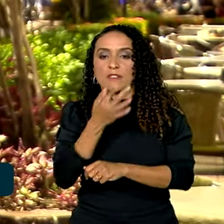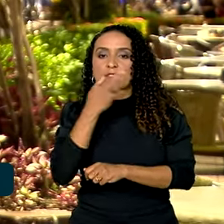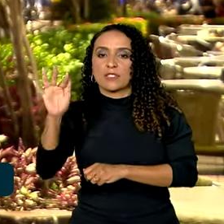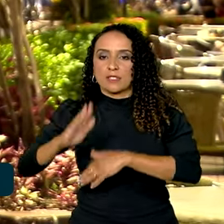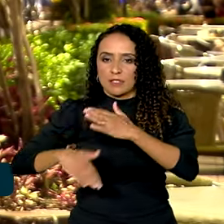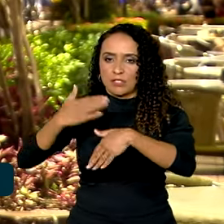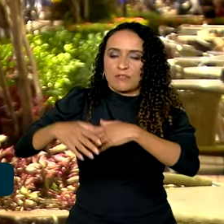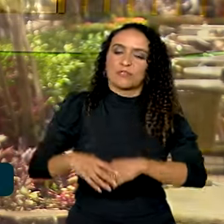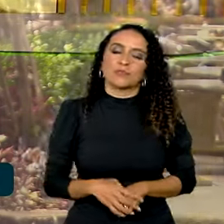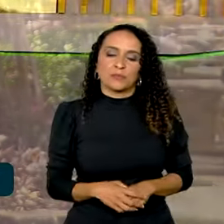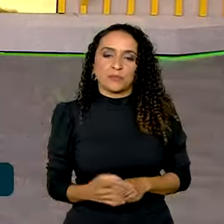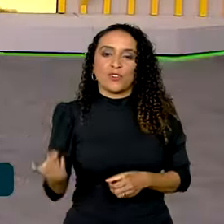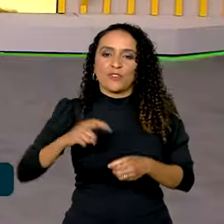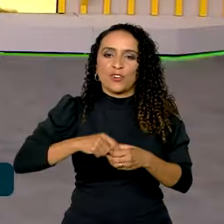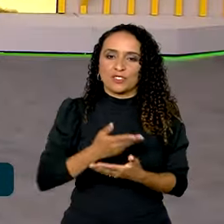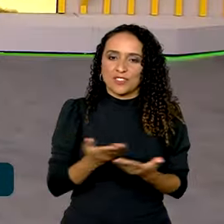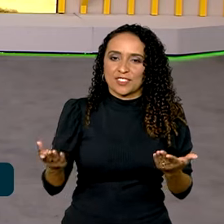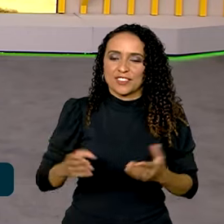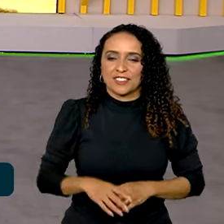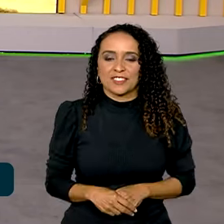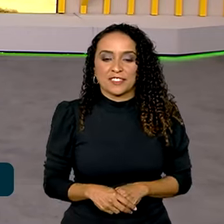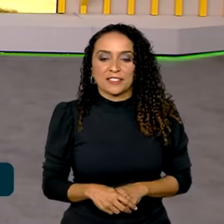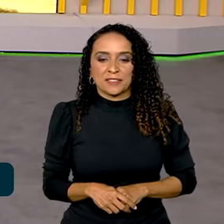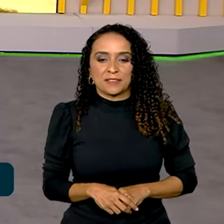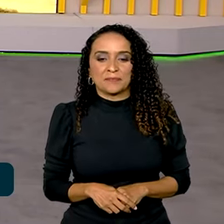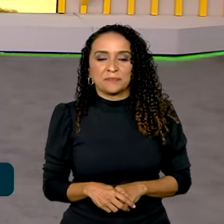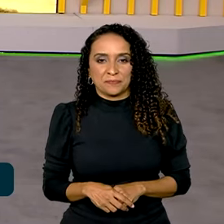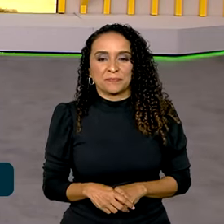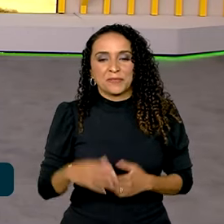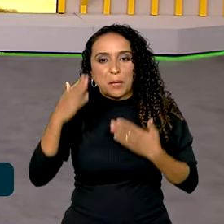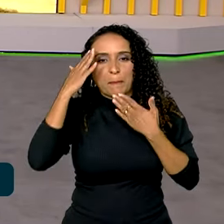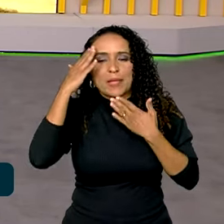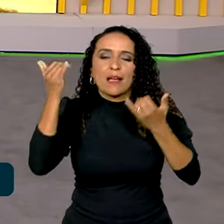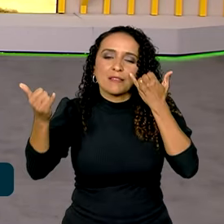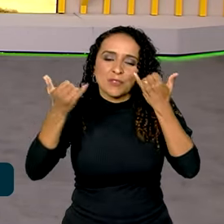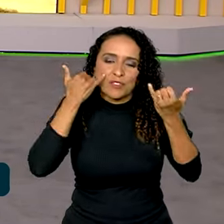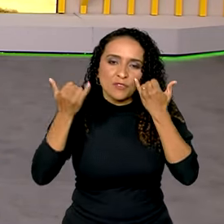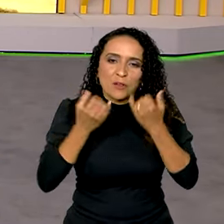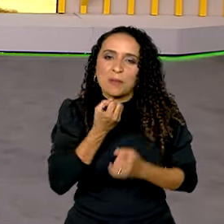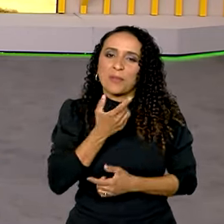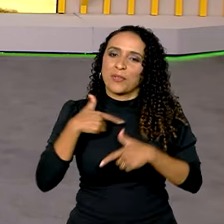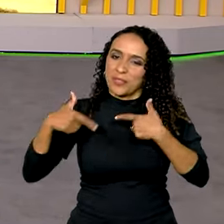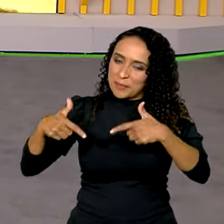Desenvolvimento. Carol, volto com você. Ok, Lu, obrigada pelas informações e bom trabalho aí.